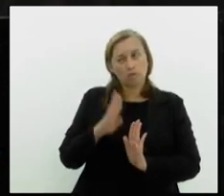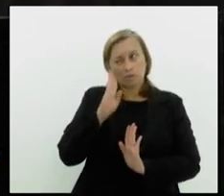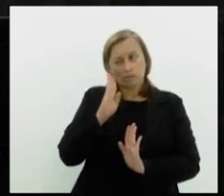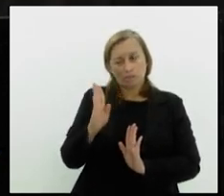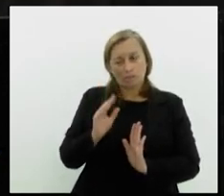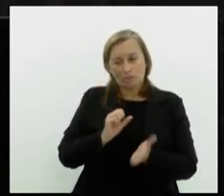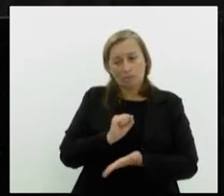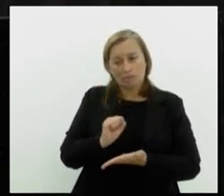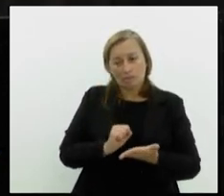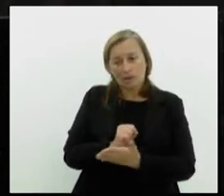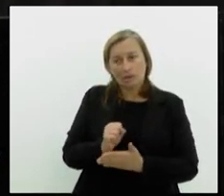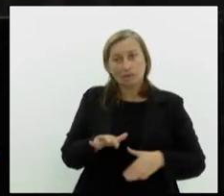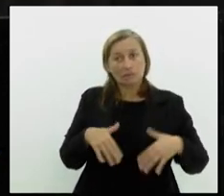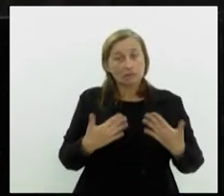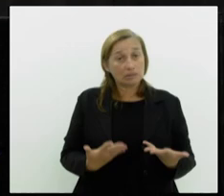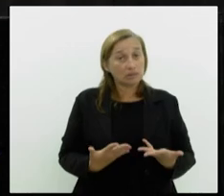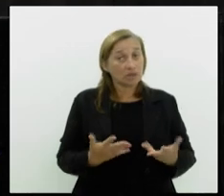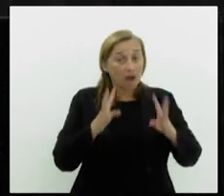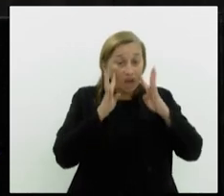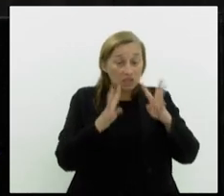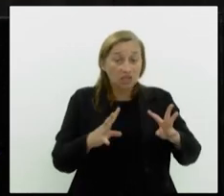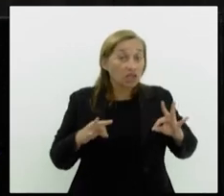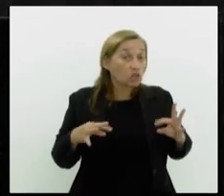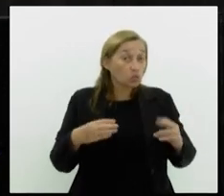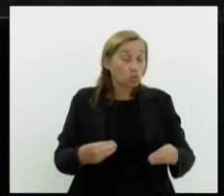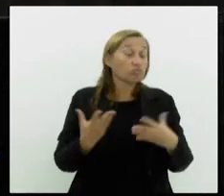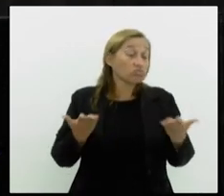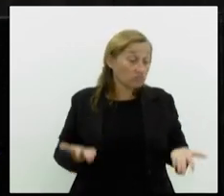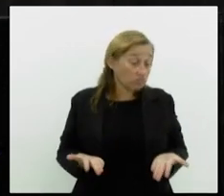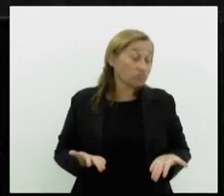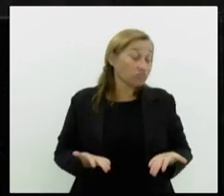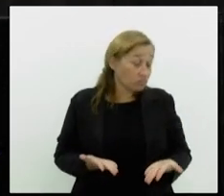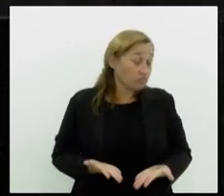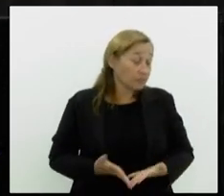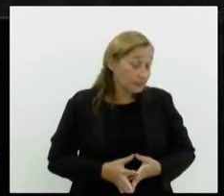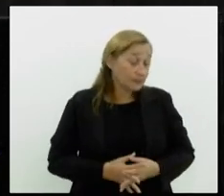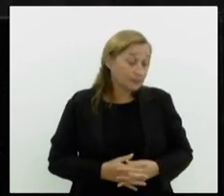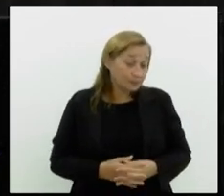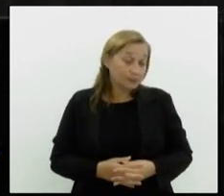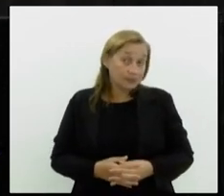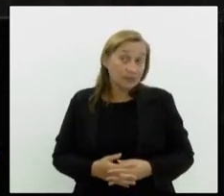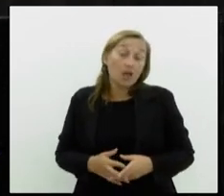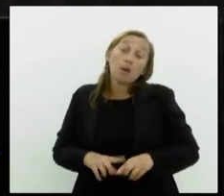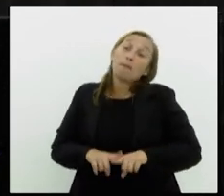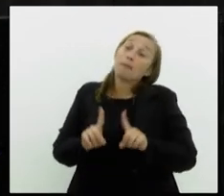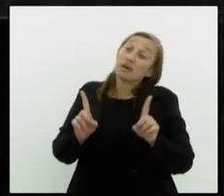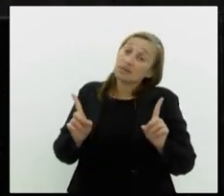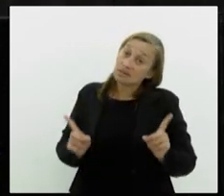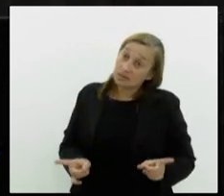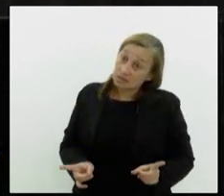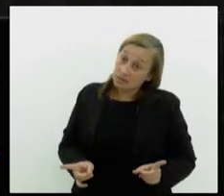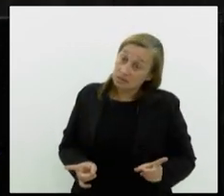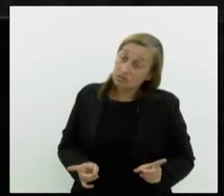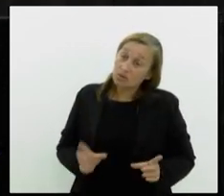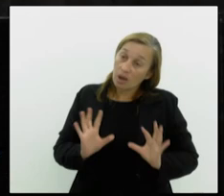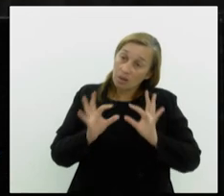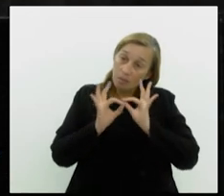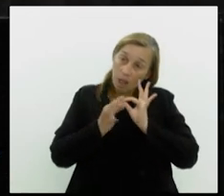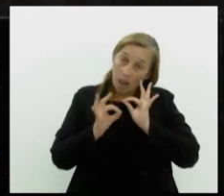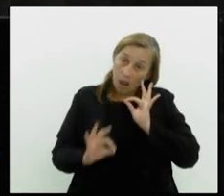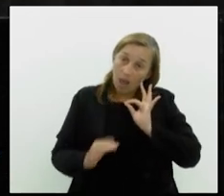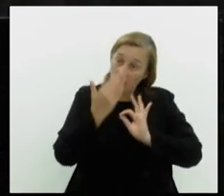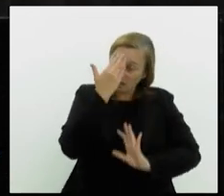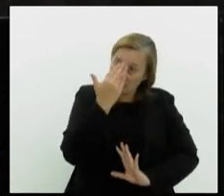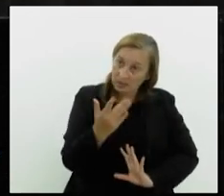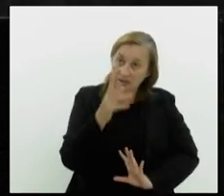fundamento. Então, a gente tem que estar atento a isso tudo. Tem que estar atento a isso tudo. Mas eu já me estendi demais,